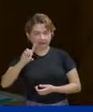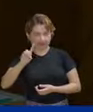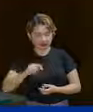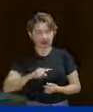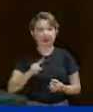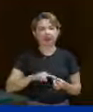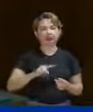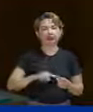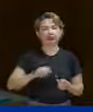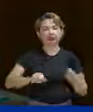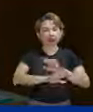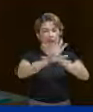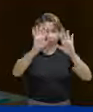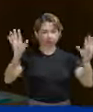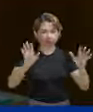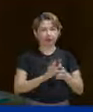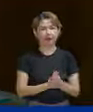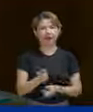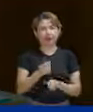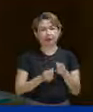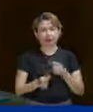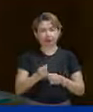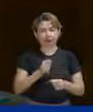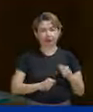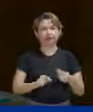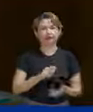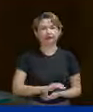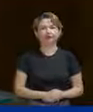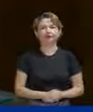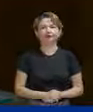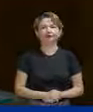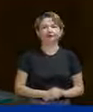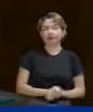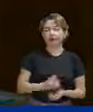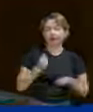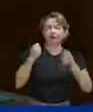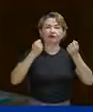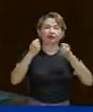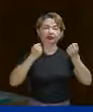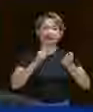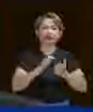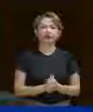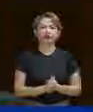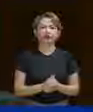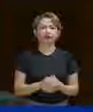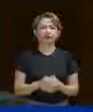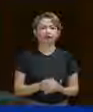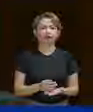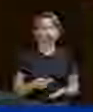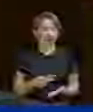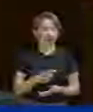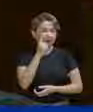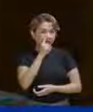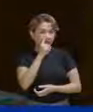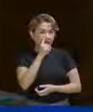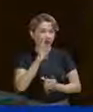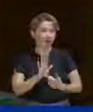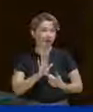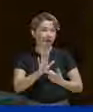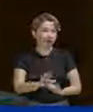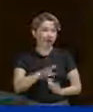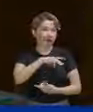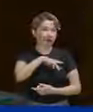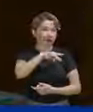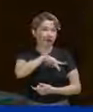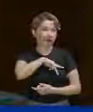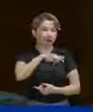da economicidade e da razoabilidade. Faço a análise das irregularidades apontadas pelo órgão